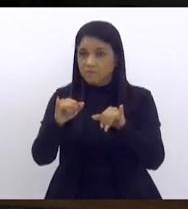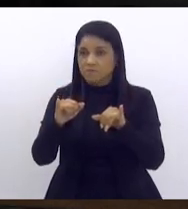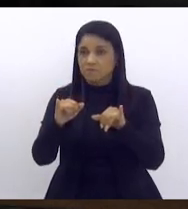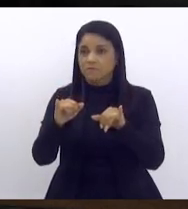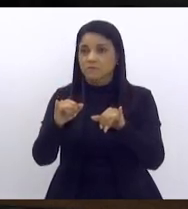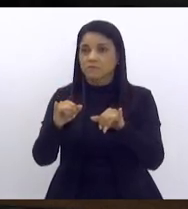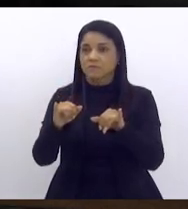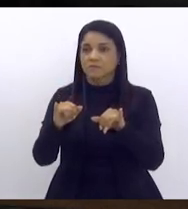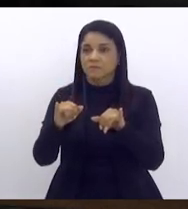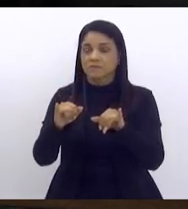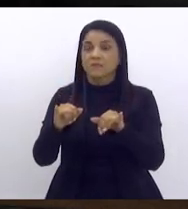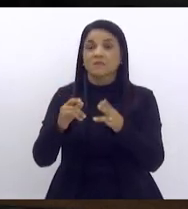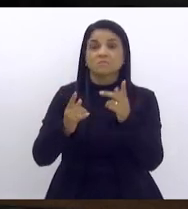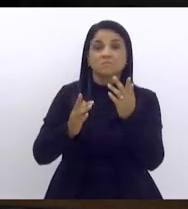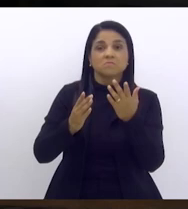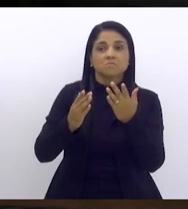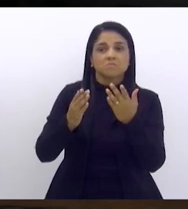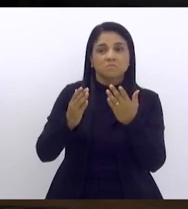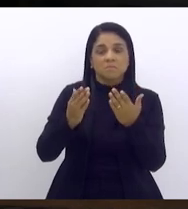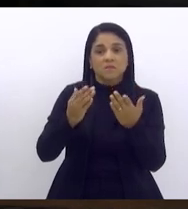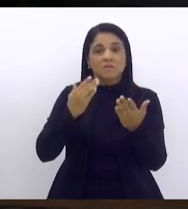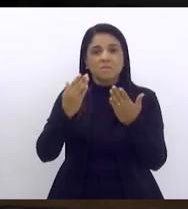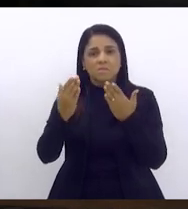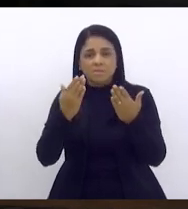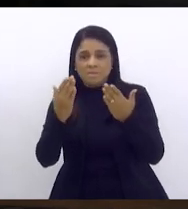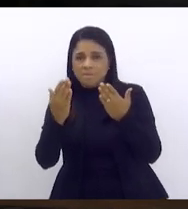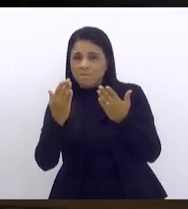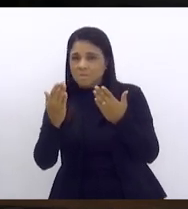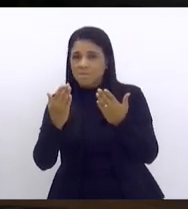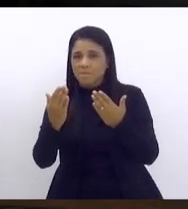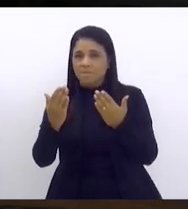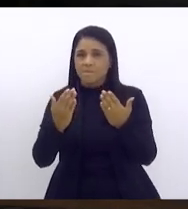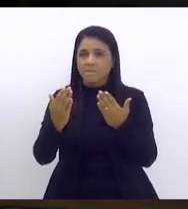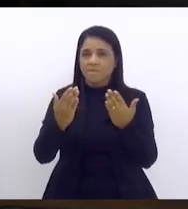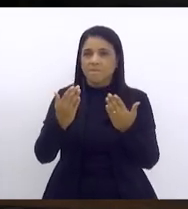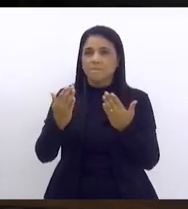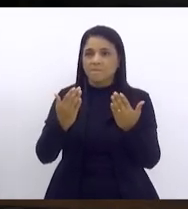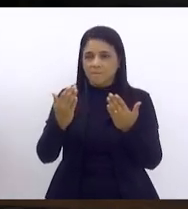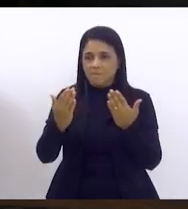A previsão, assim, eu